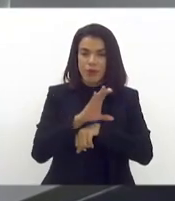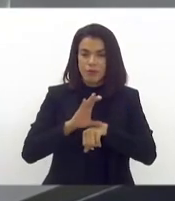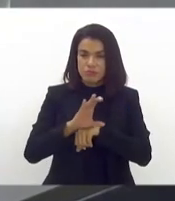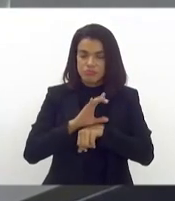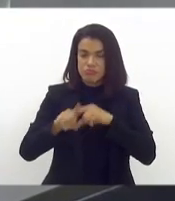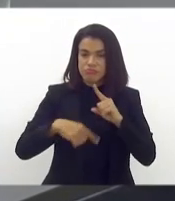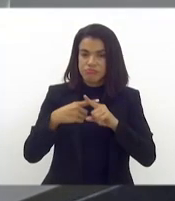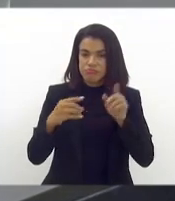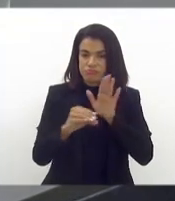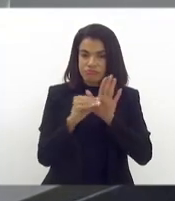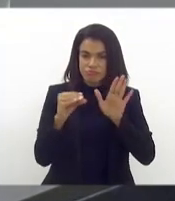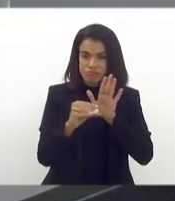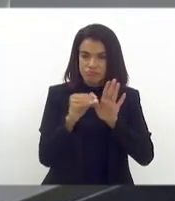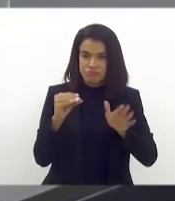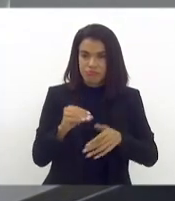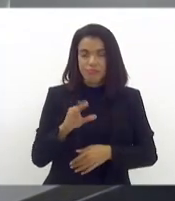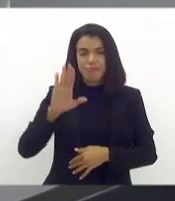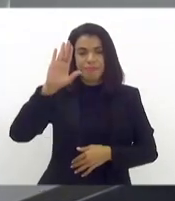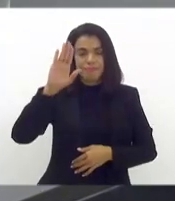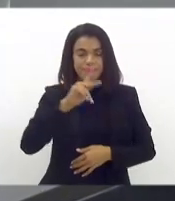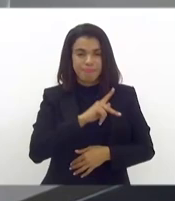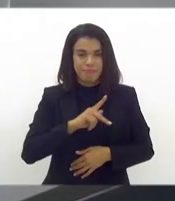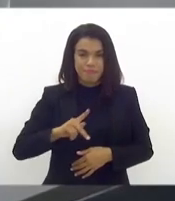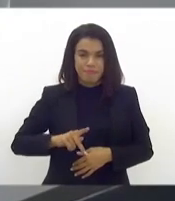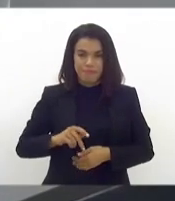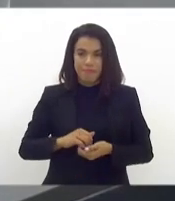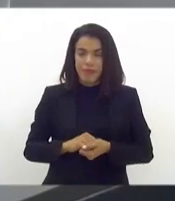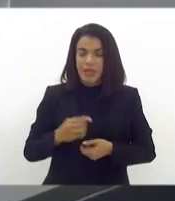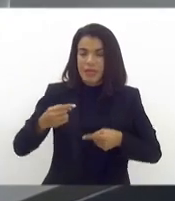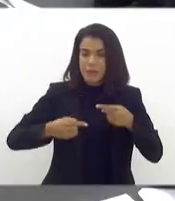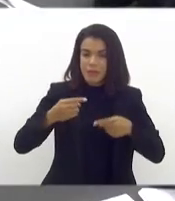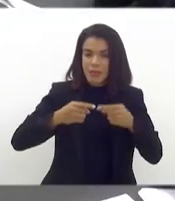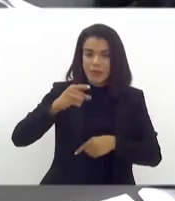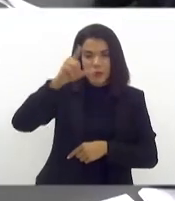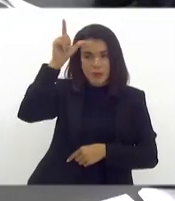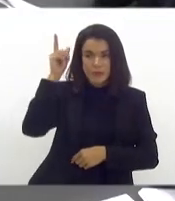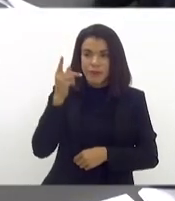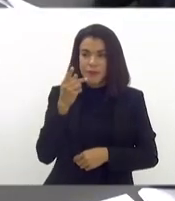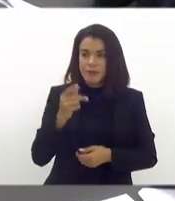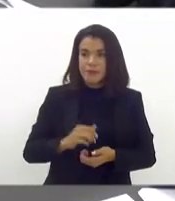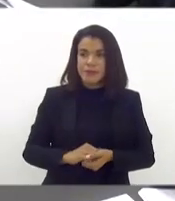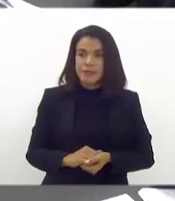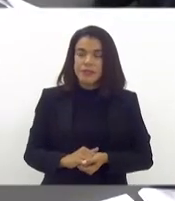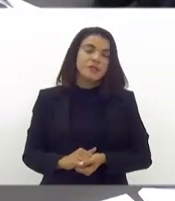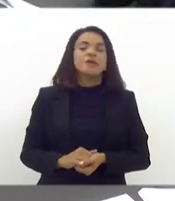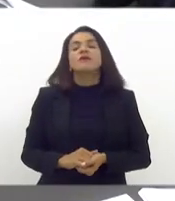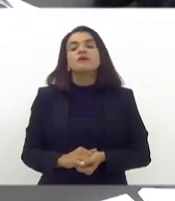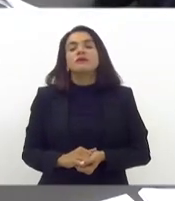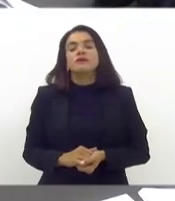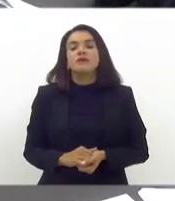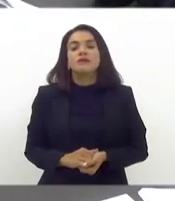com emendas. Senhor presidente. Em discussão. Para discutir, deputado Luiz Paulo, depois estou inscrito para discutir também. Deputado Luiz